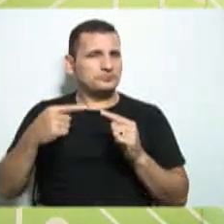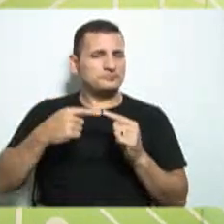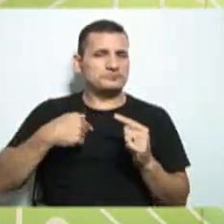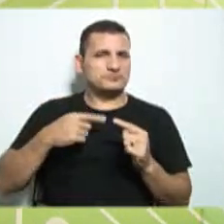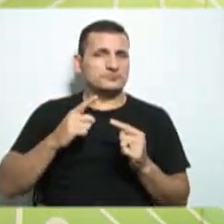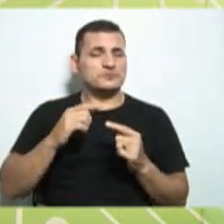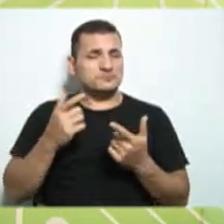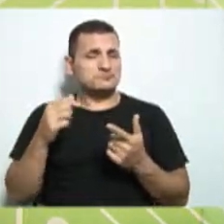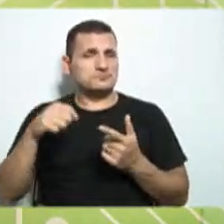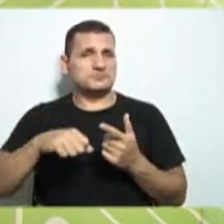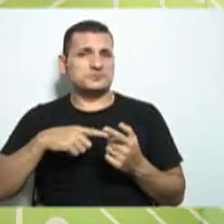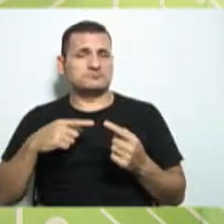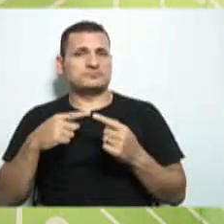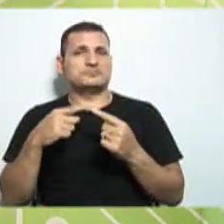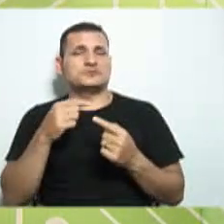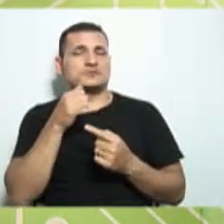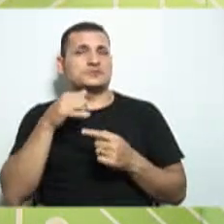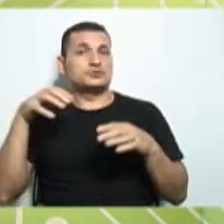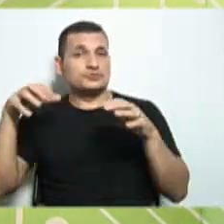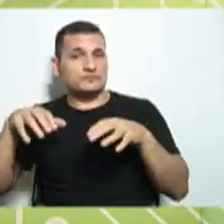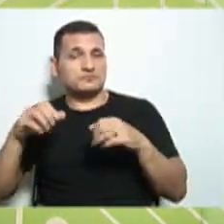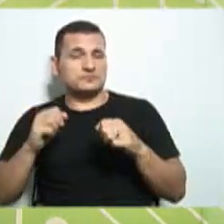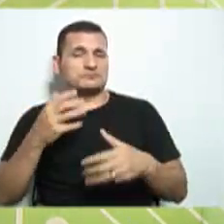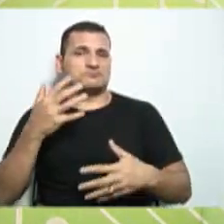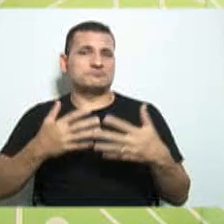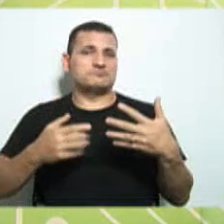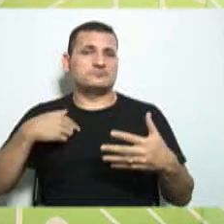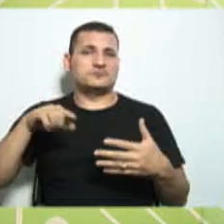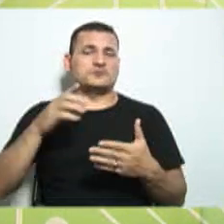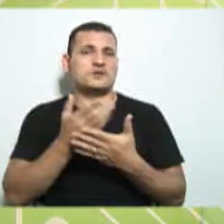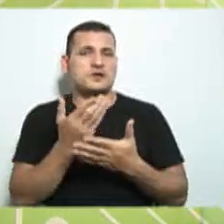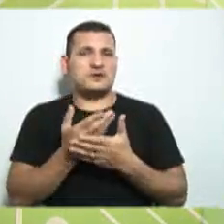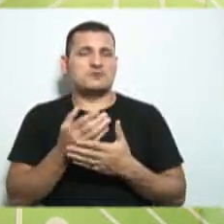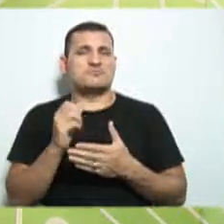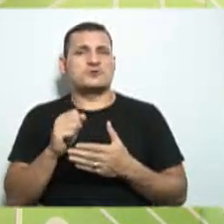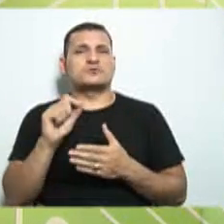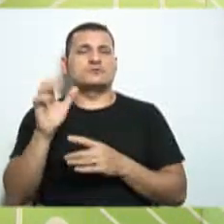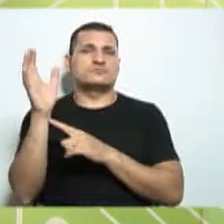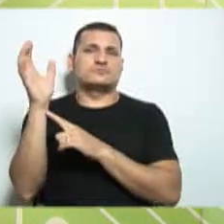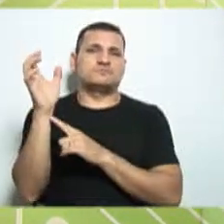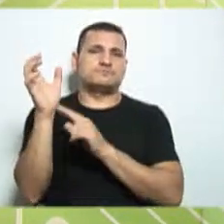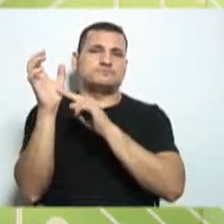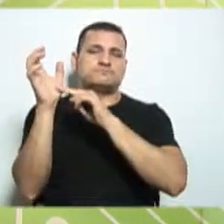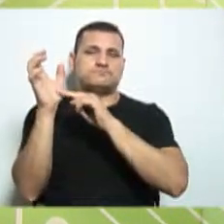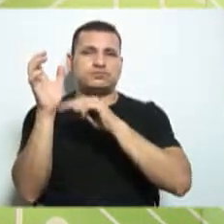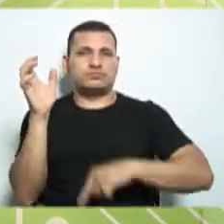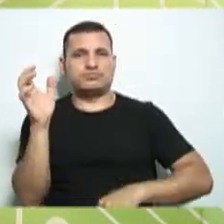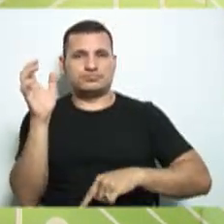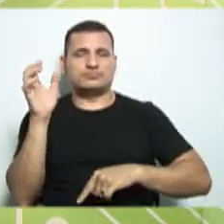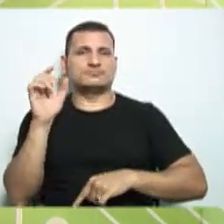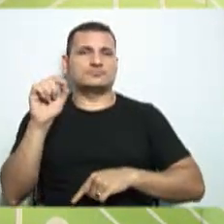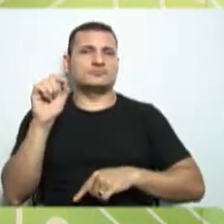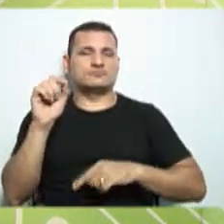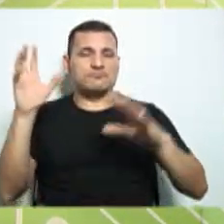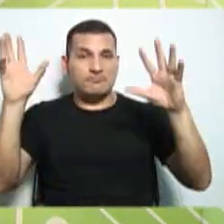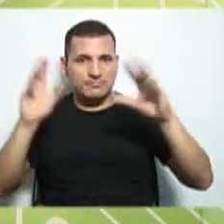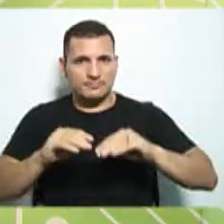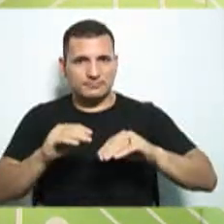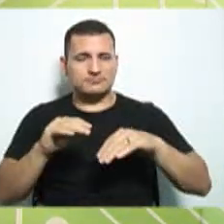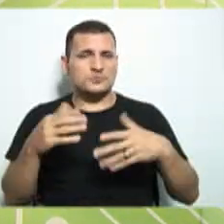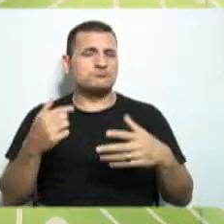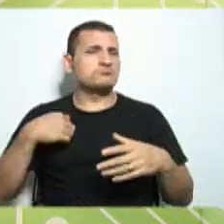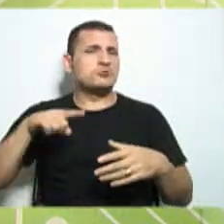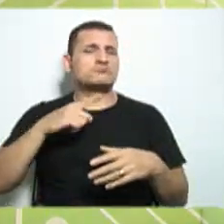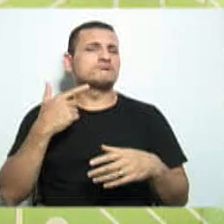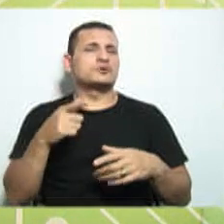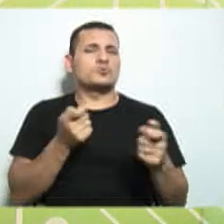Se chover pode atrapalhar inclusive a nossa aula, pode cair o sinal. Olha só, é um fator que nós não temos poder sobre ele, é o